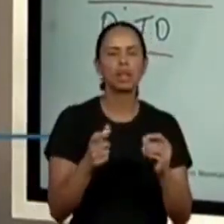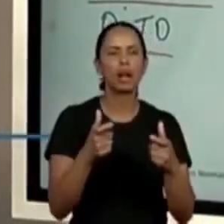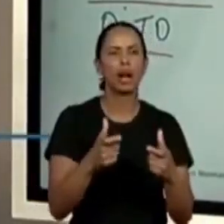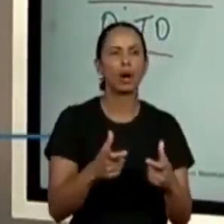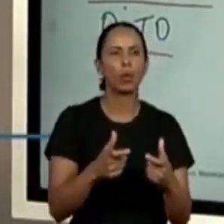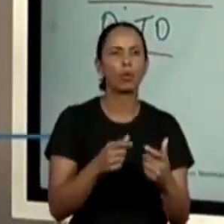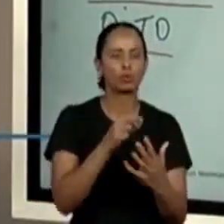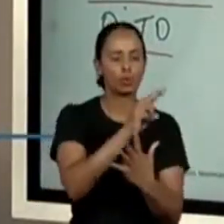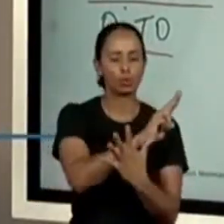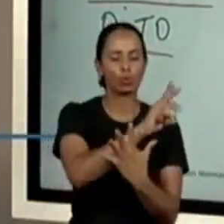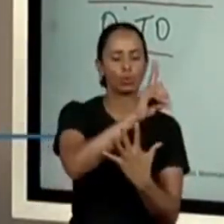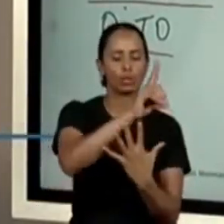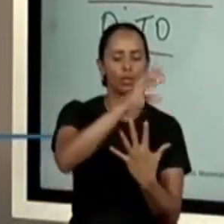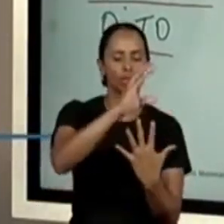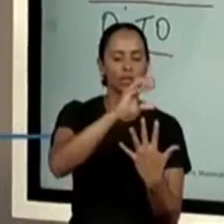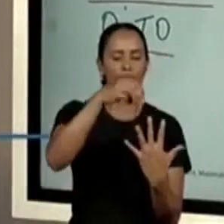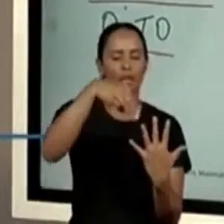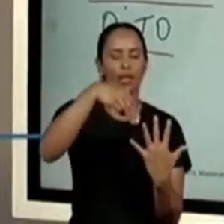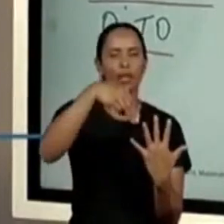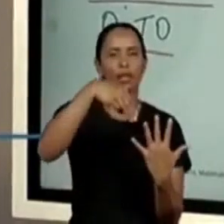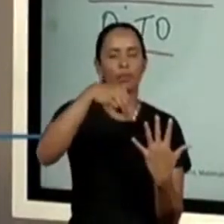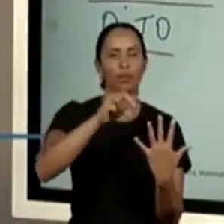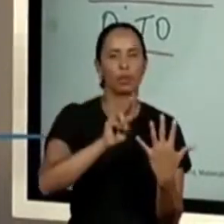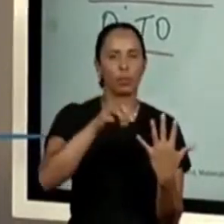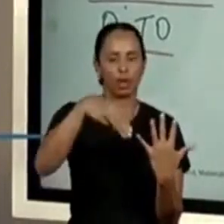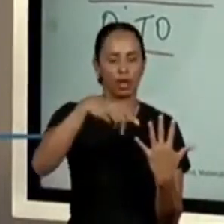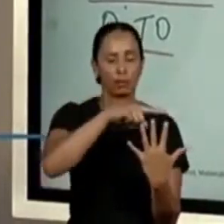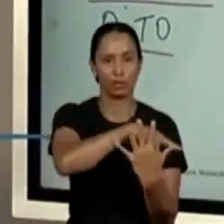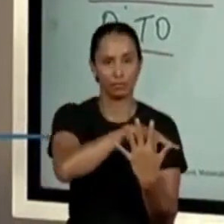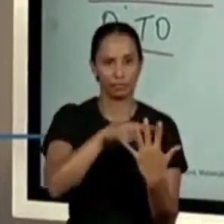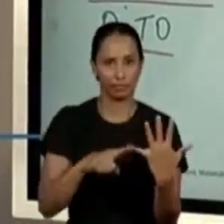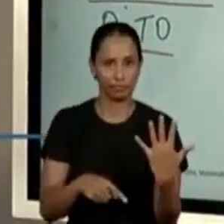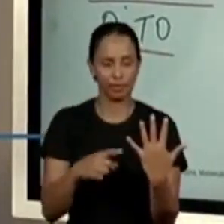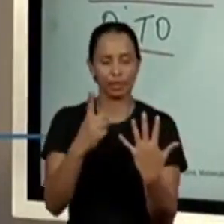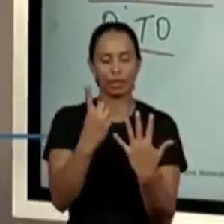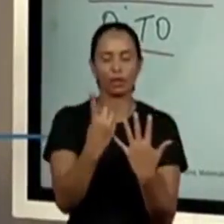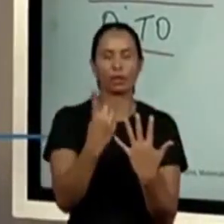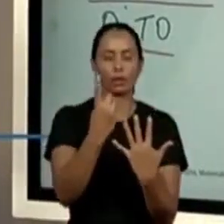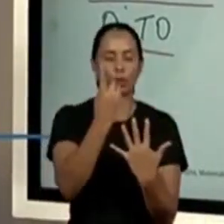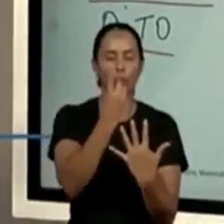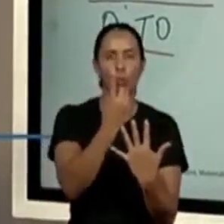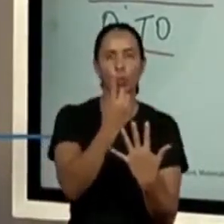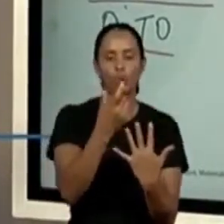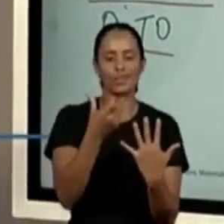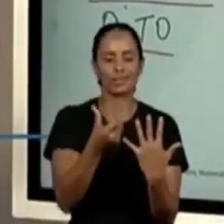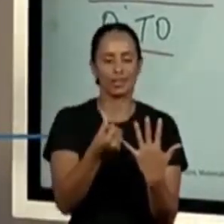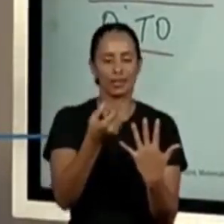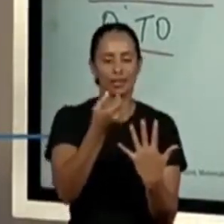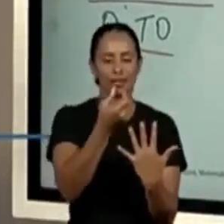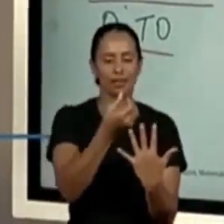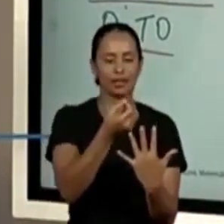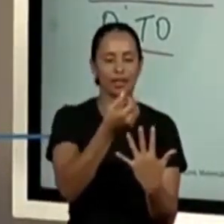é o 60, o quê? 1000. Aí o 1 é 1.000.